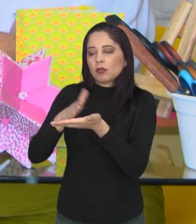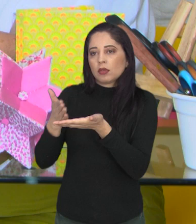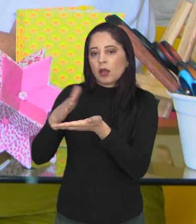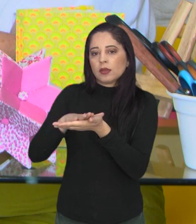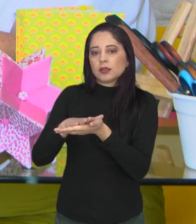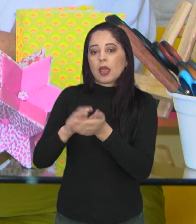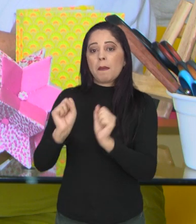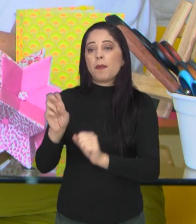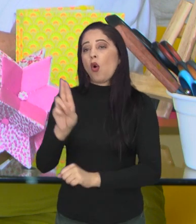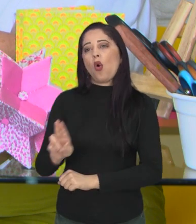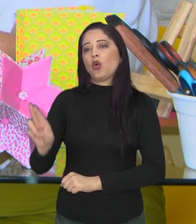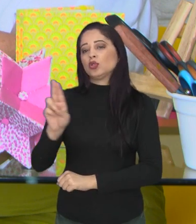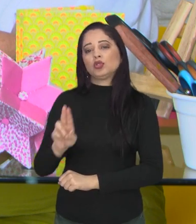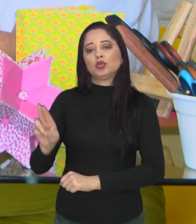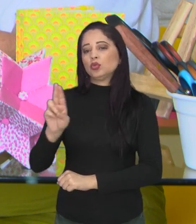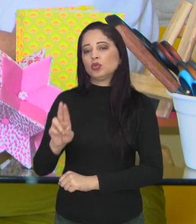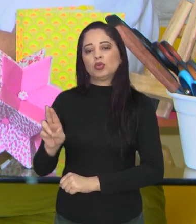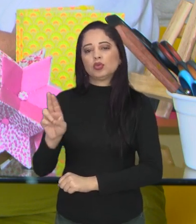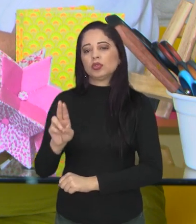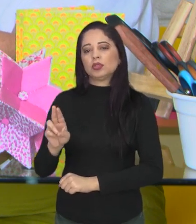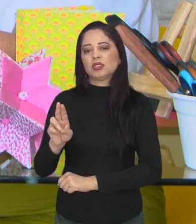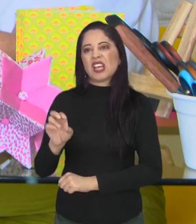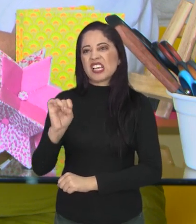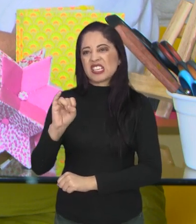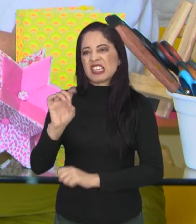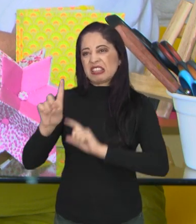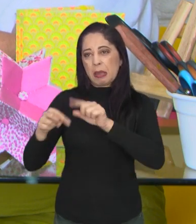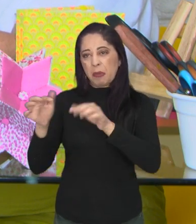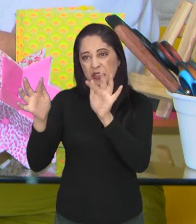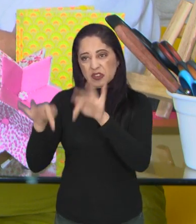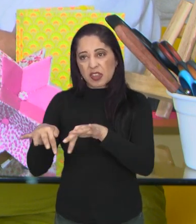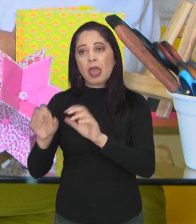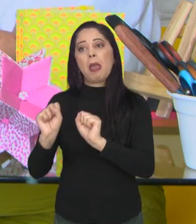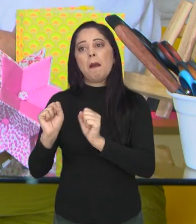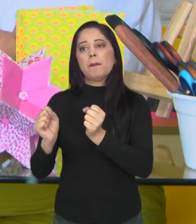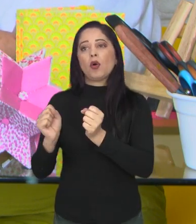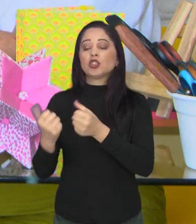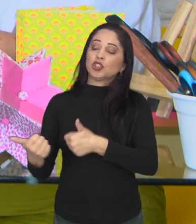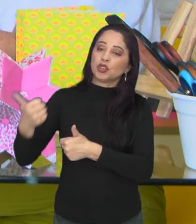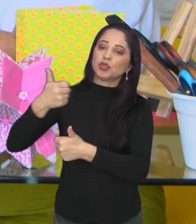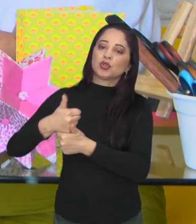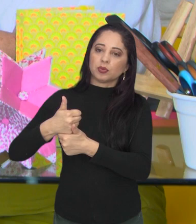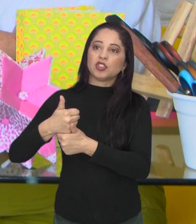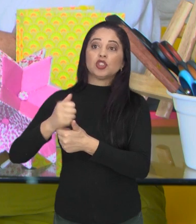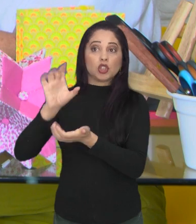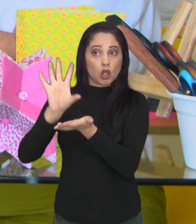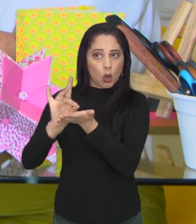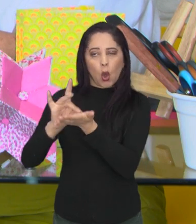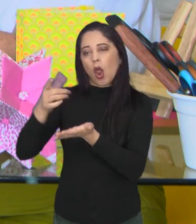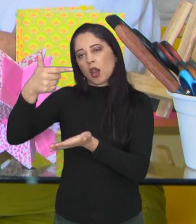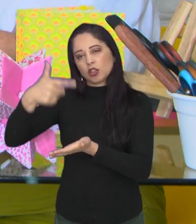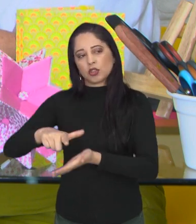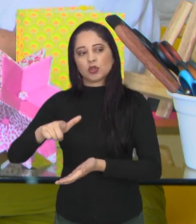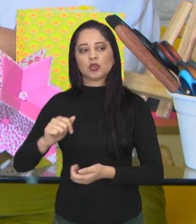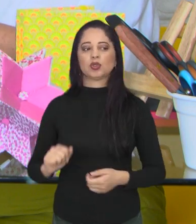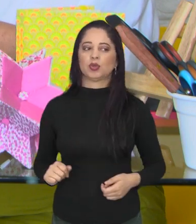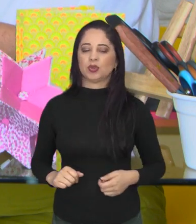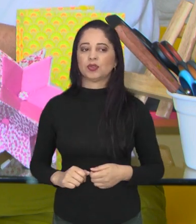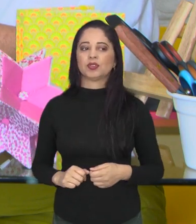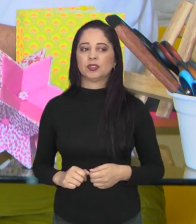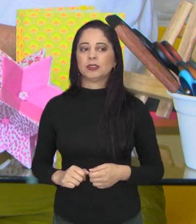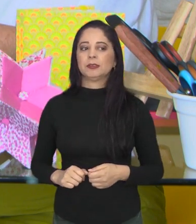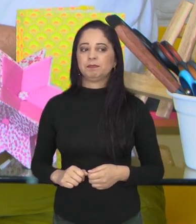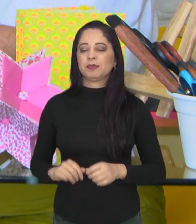você usa o post-it quando termina você pode estar utilizando colando outro e